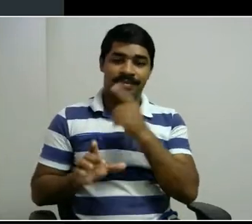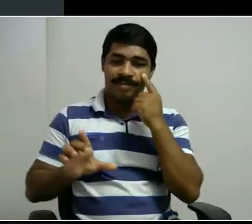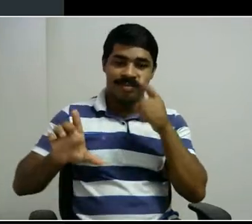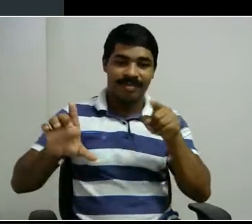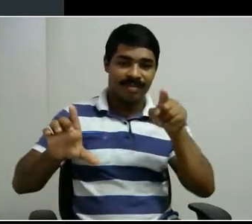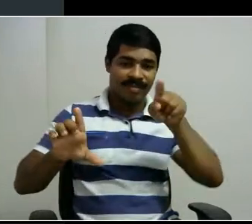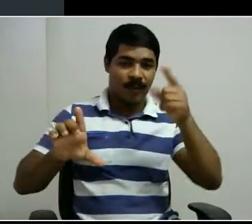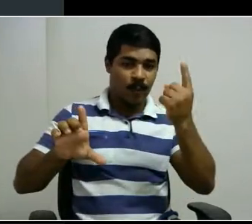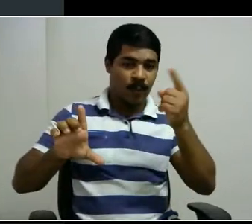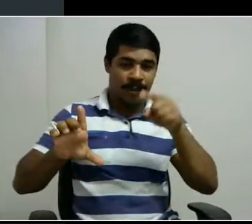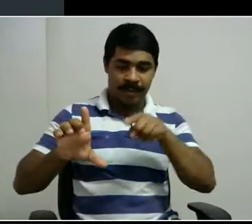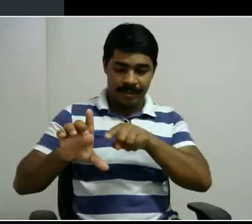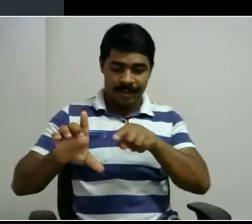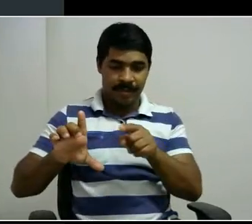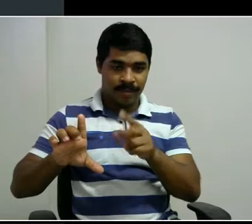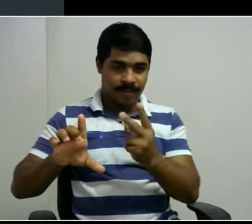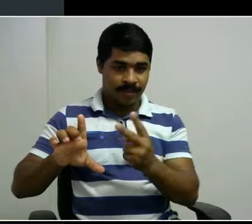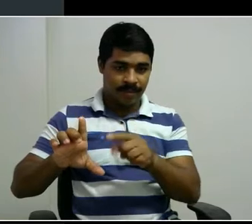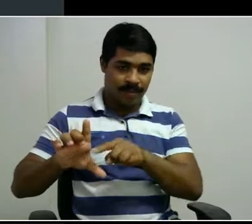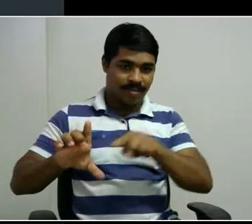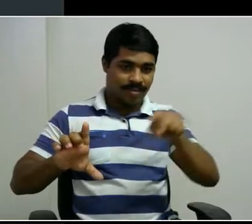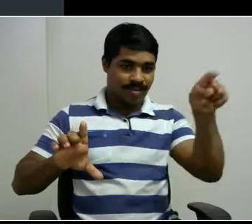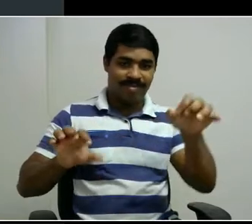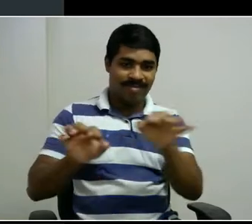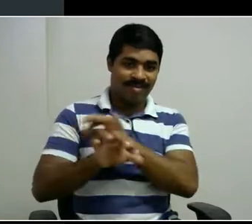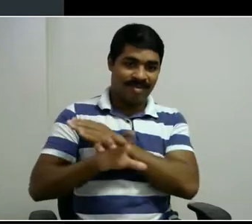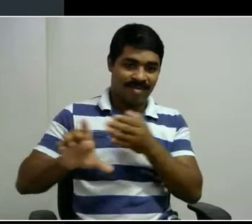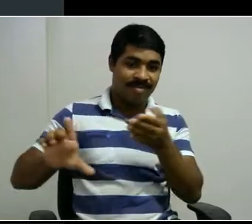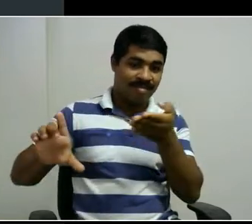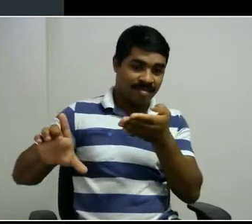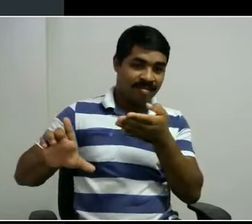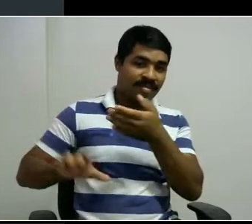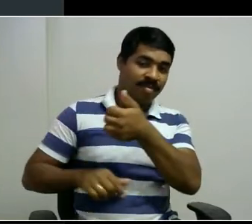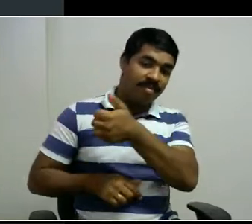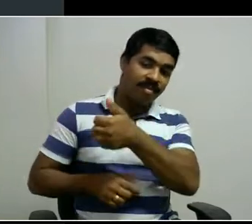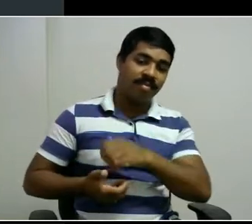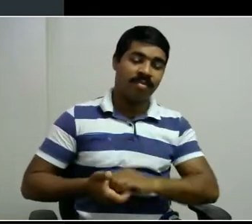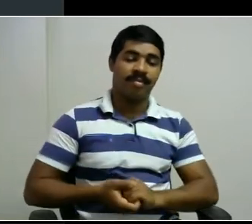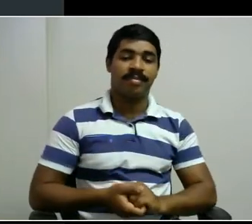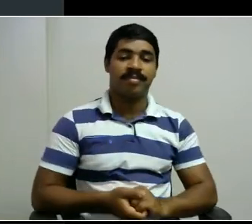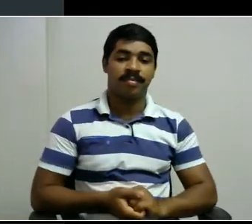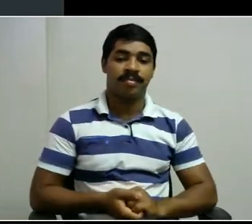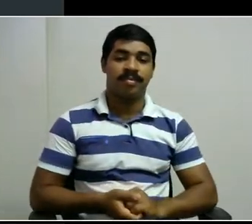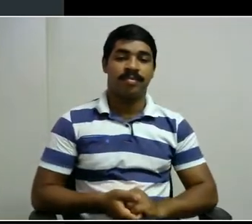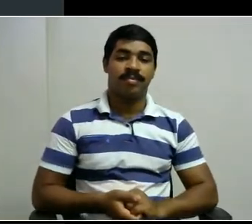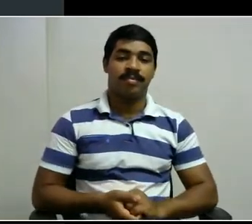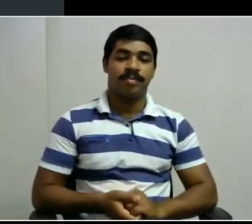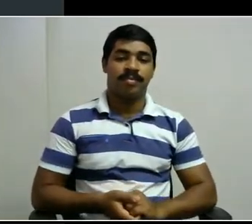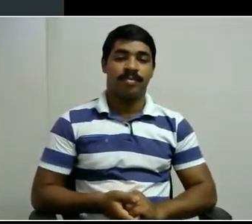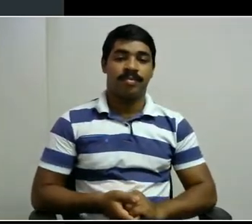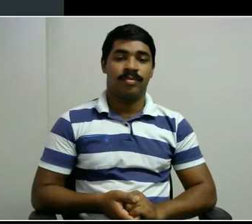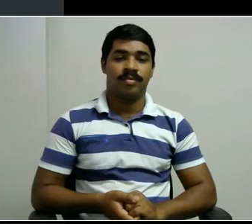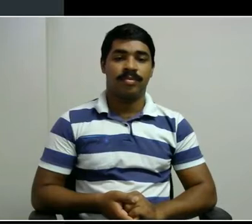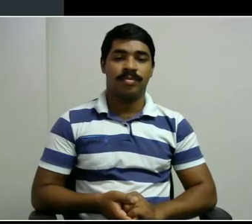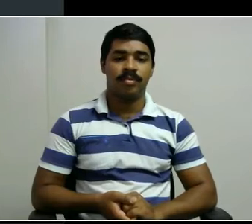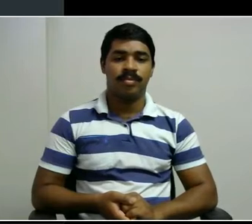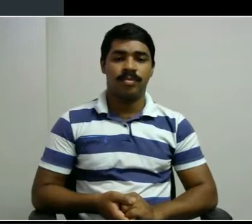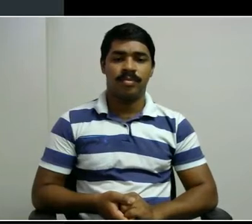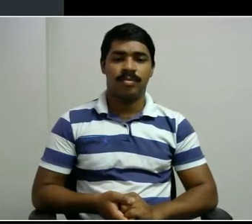2, faz o gráfico. E esse aqui é o gráfico da função y igual